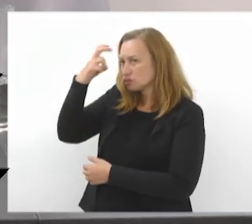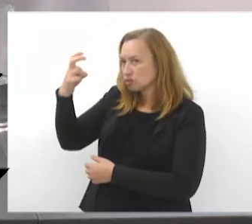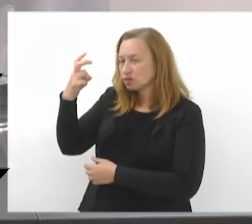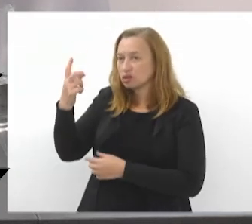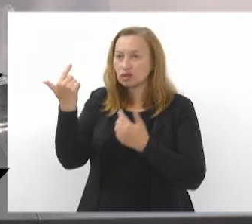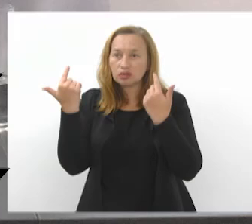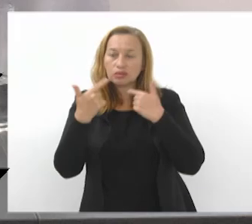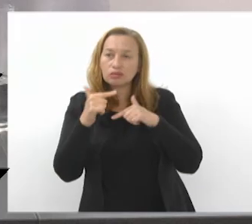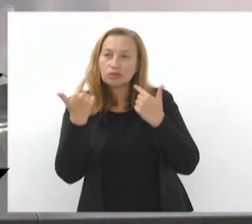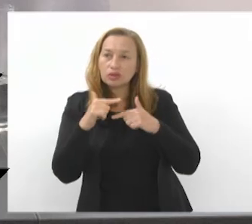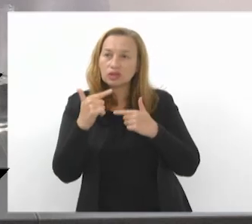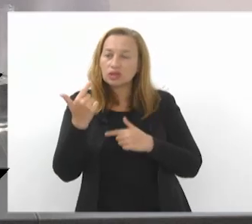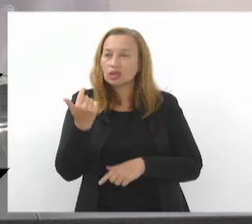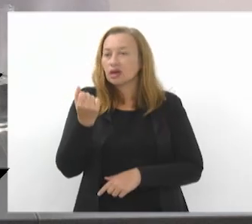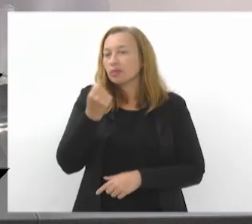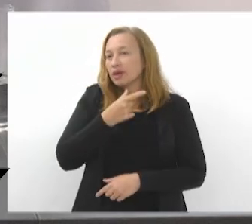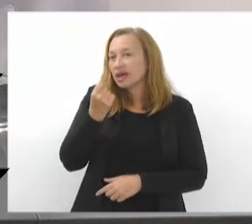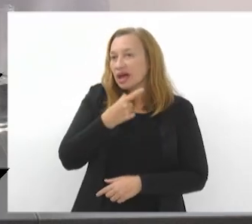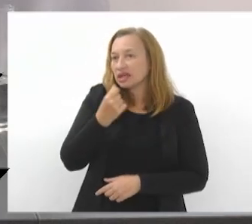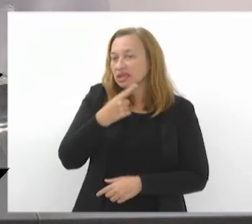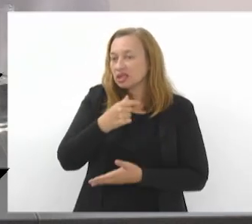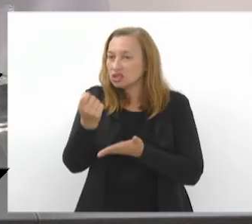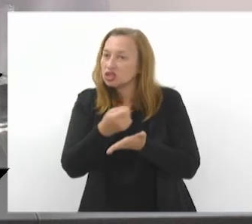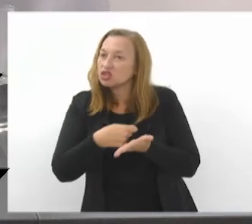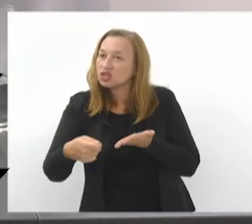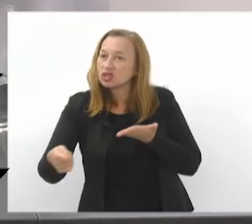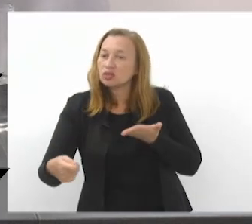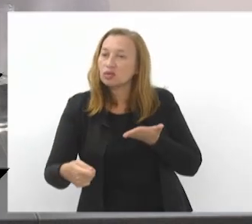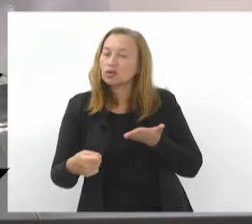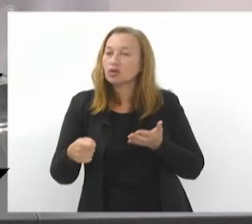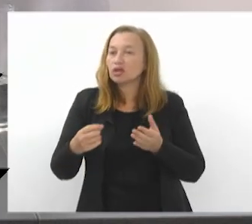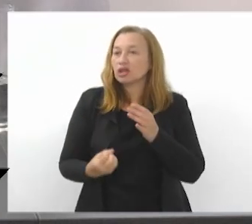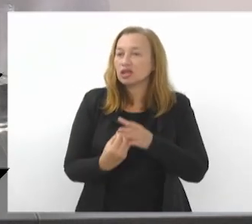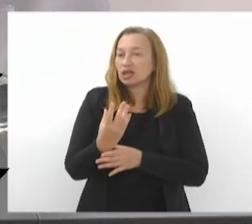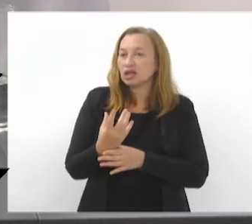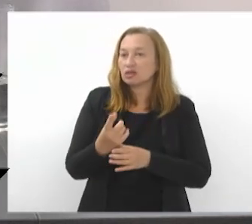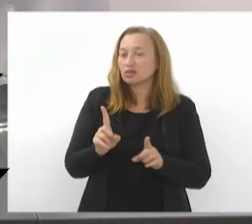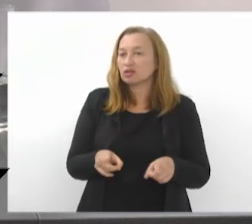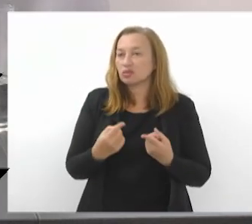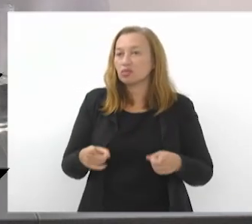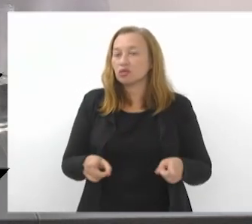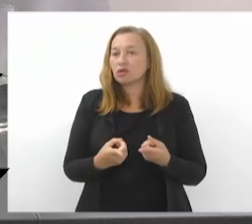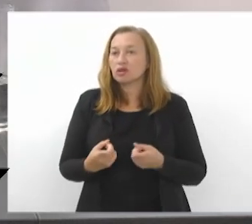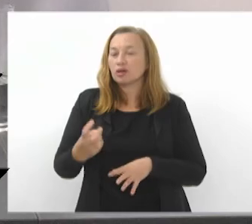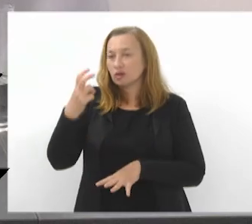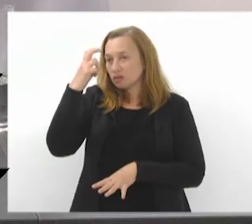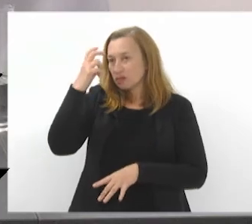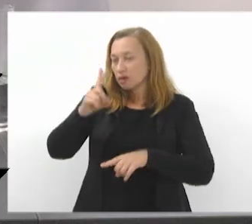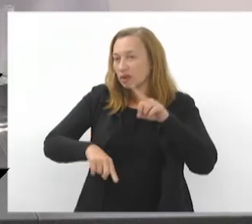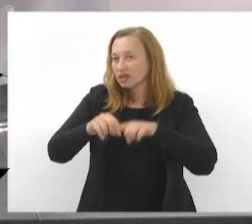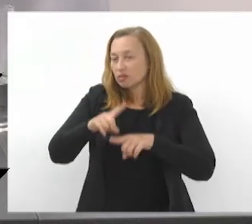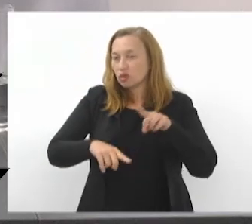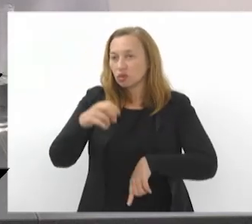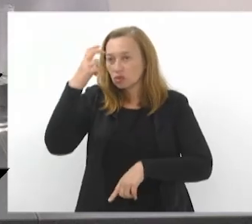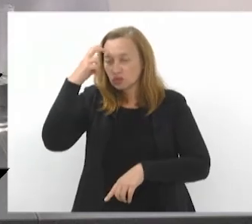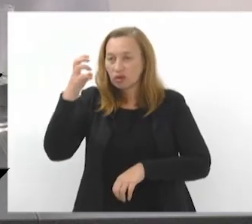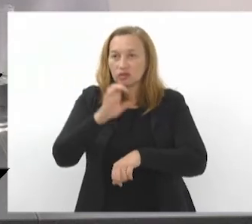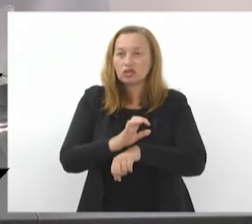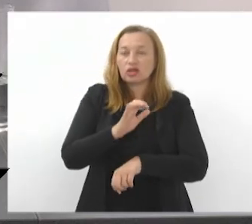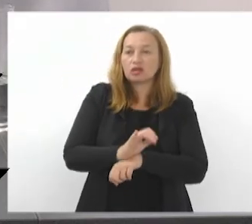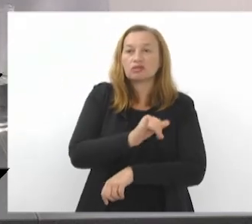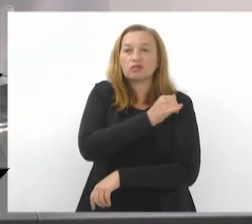humorista, ator, produtor, roteirista, escritor e compositor musical como patrimônio cultural imaterial do Estado do Rio de